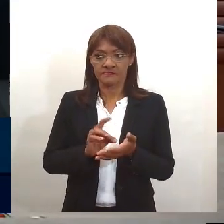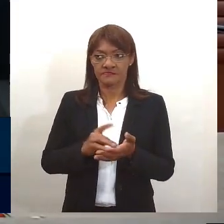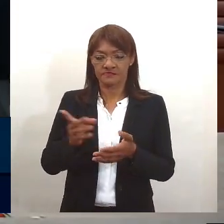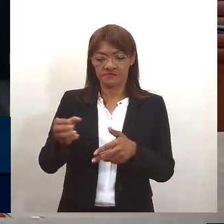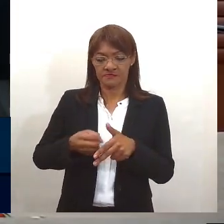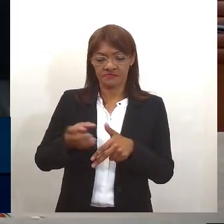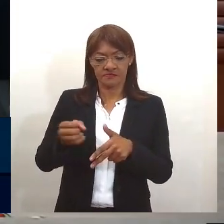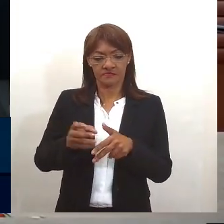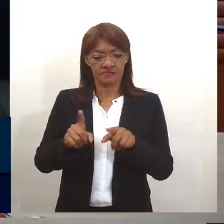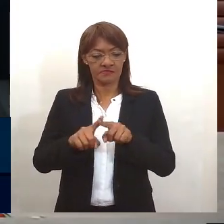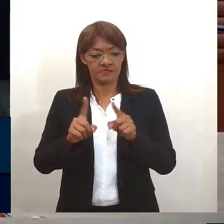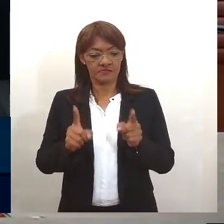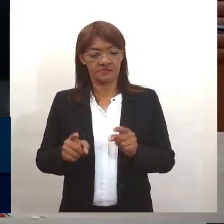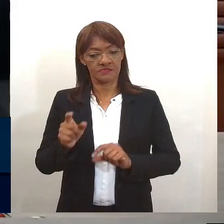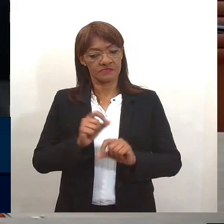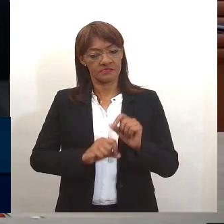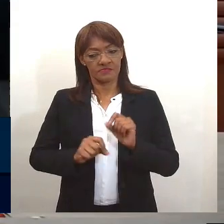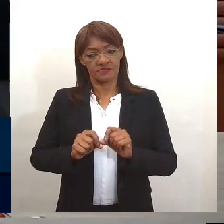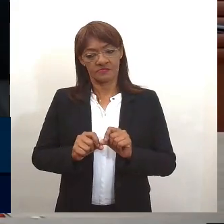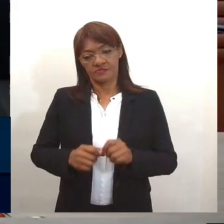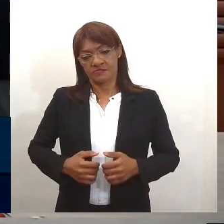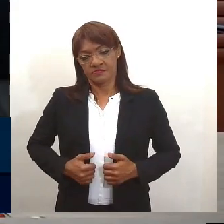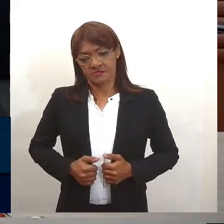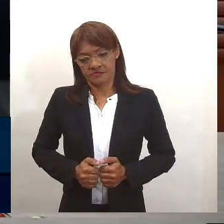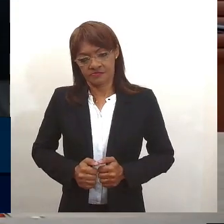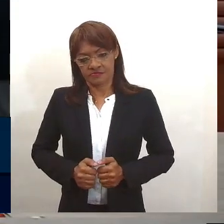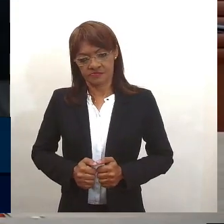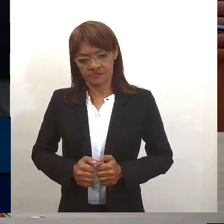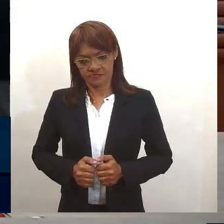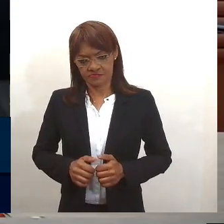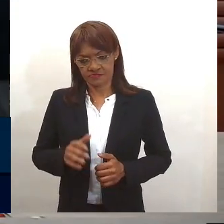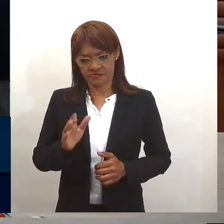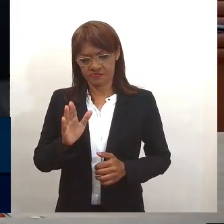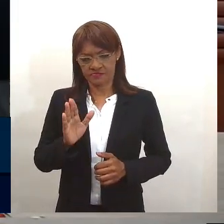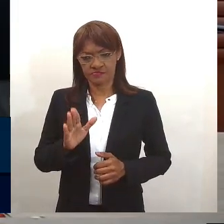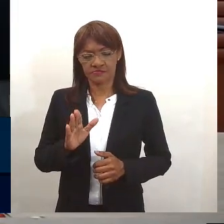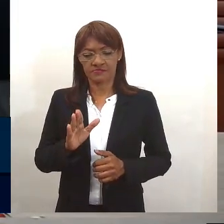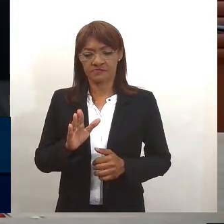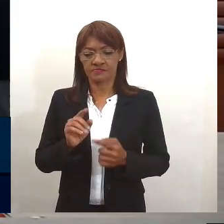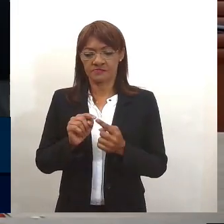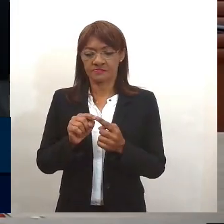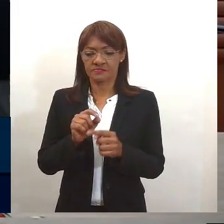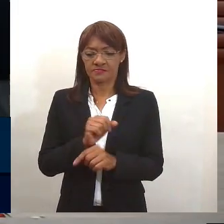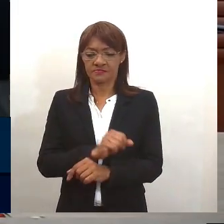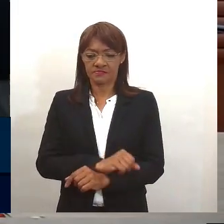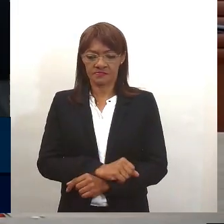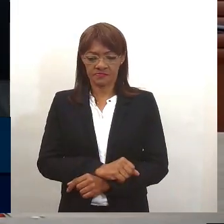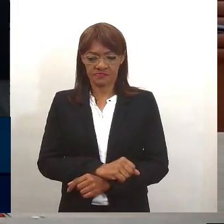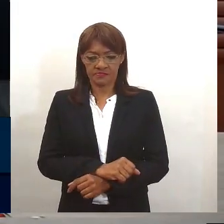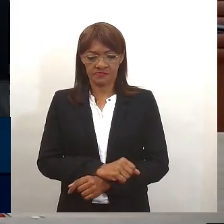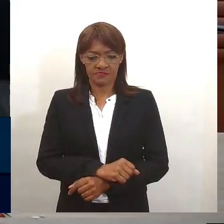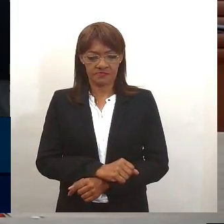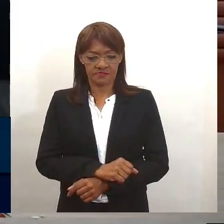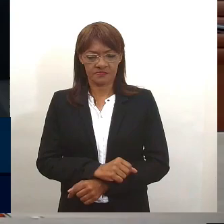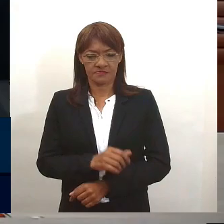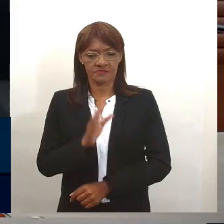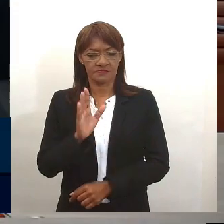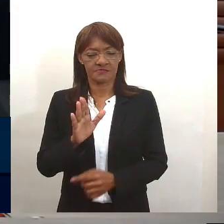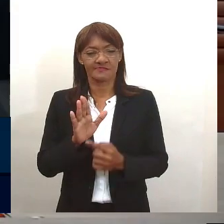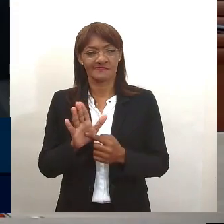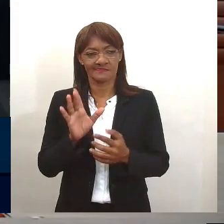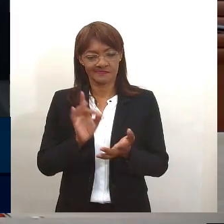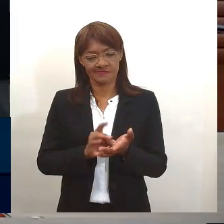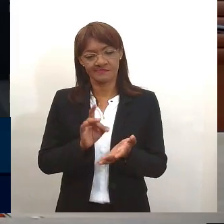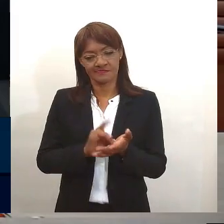um superávit nesse sentido. E um dos que foi apresentado é o aumento da arrecadação que você colocou do